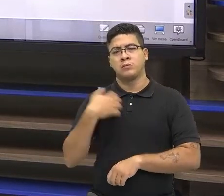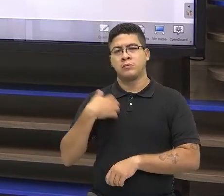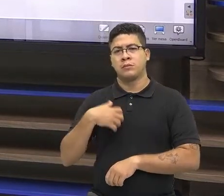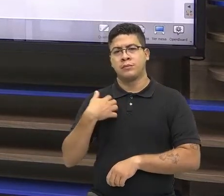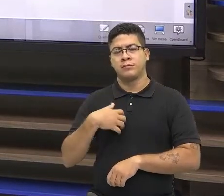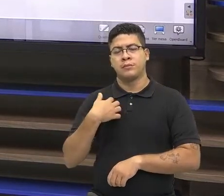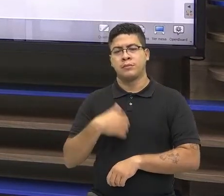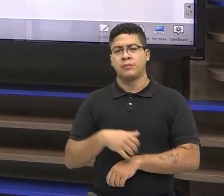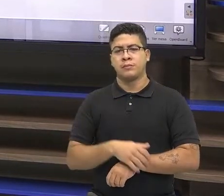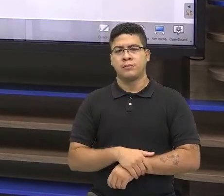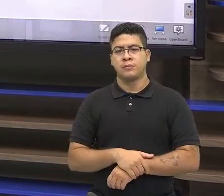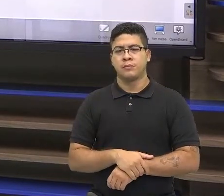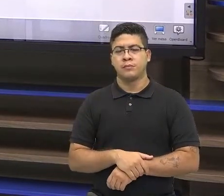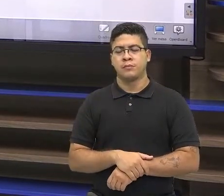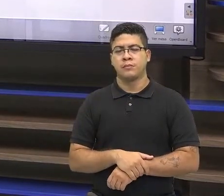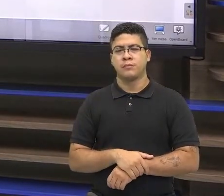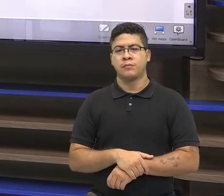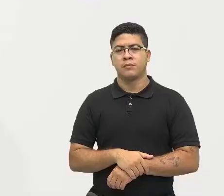angústias.